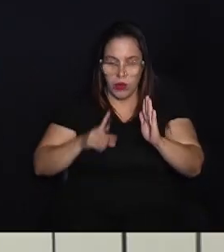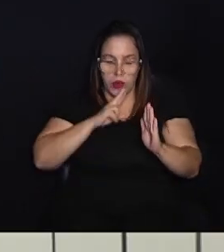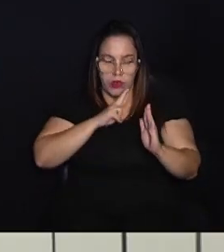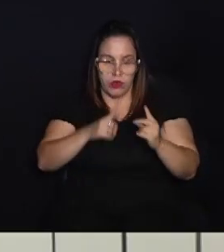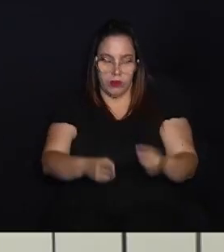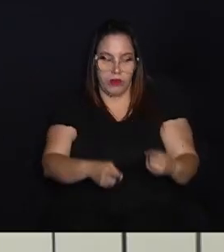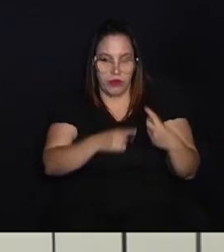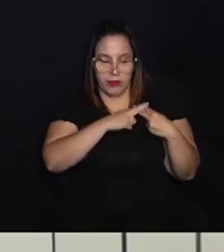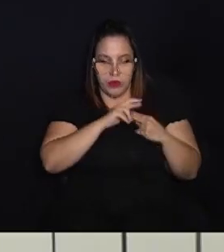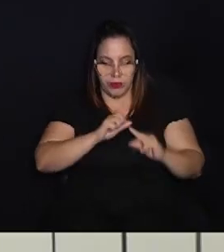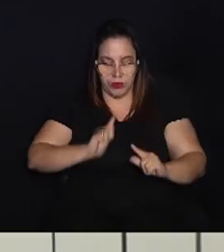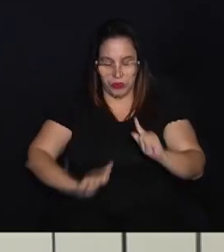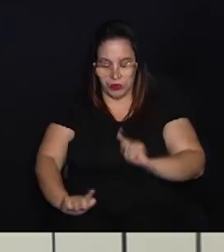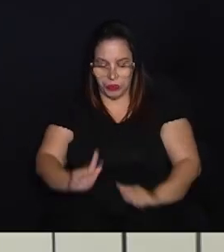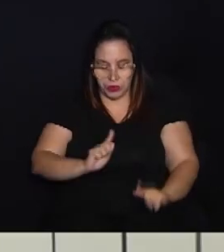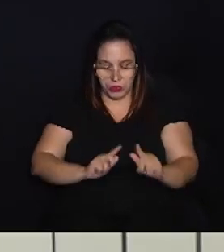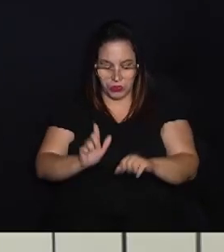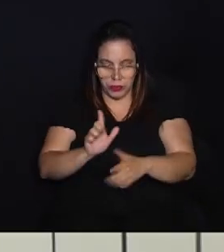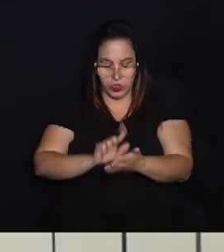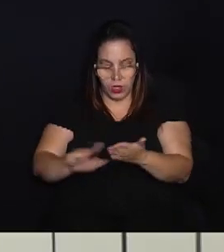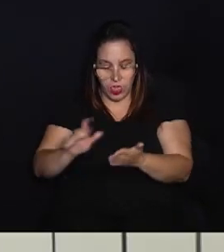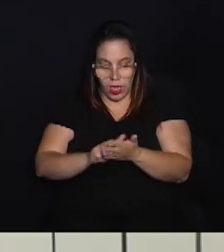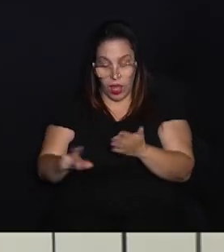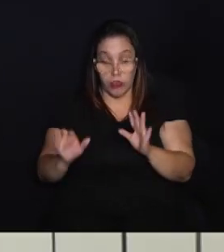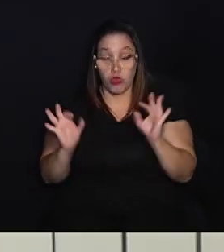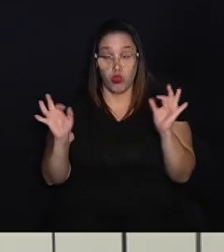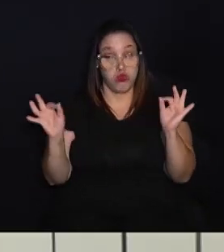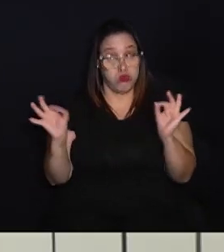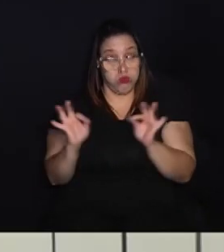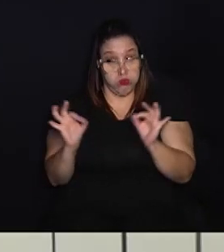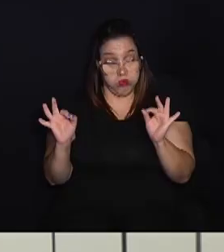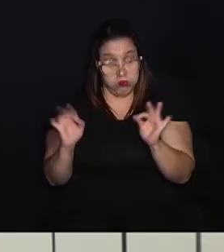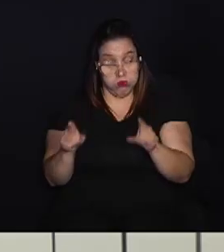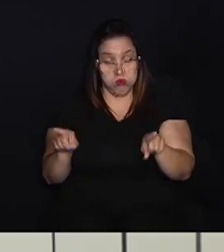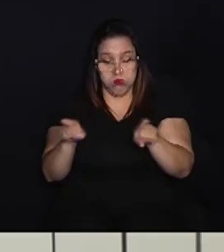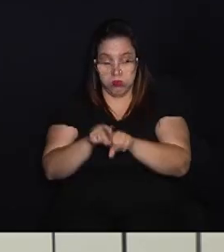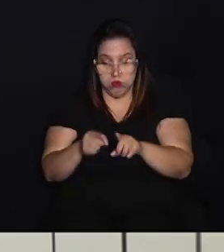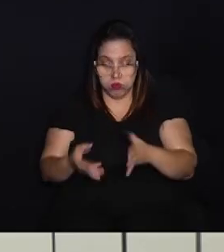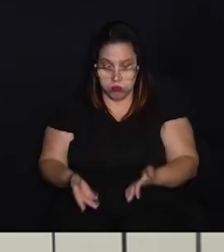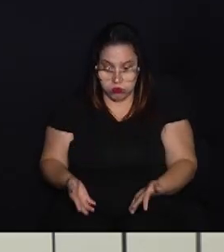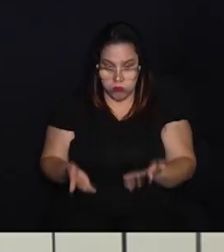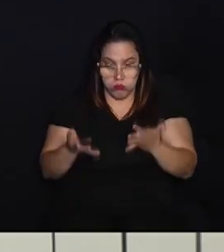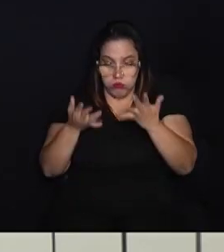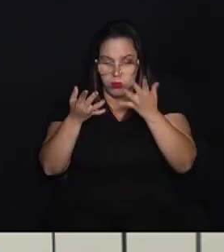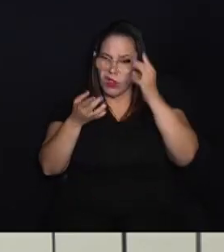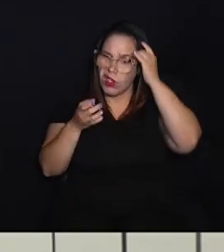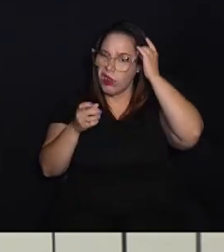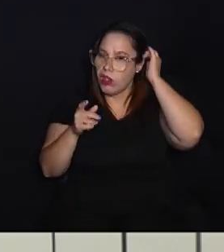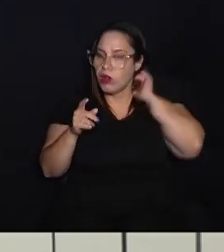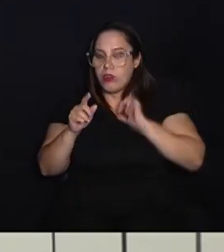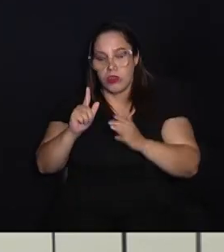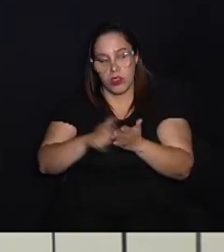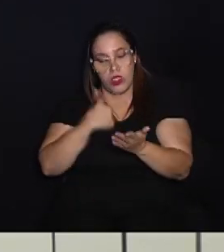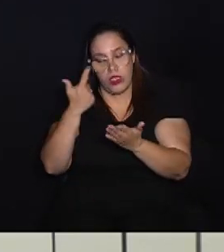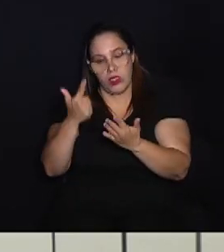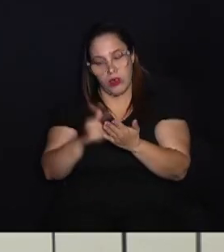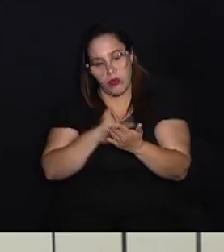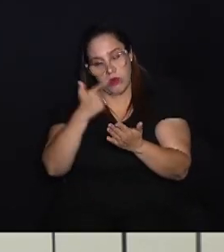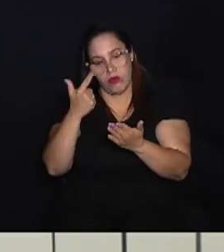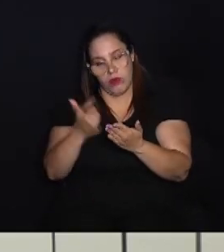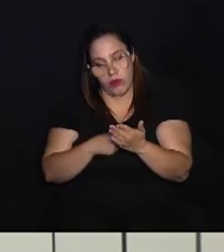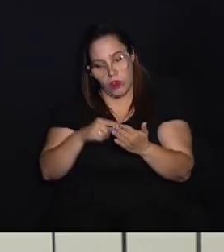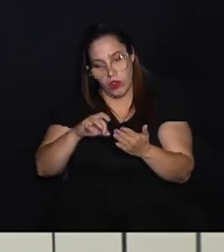pela gestão de livros e obras raras, e também de um grande volume de periódicos, jornais e